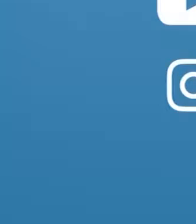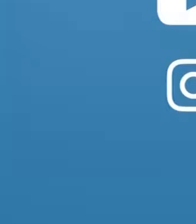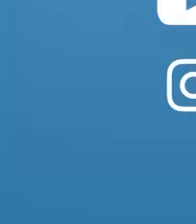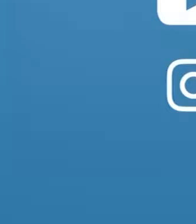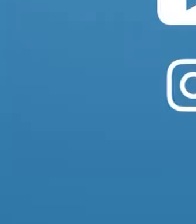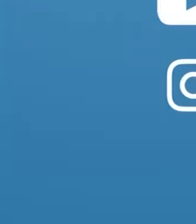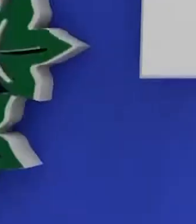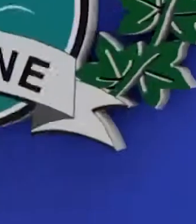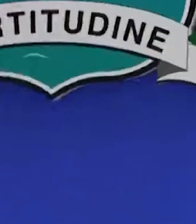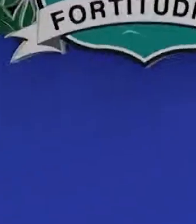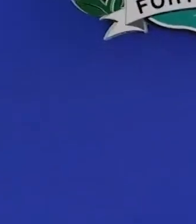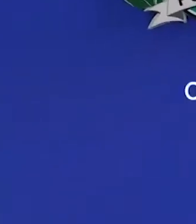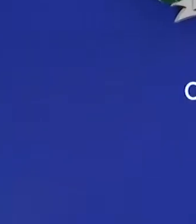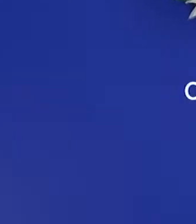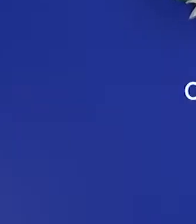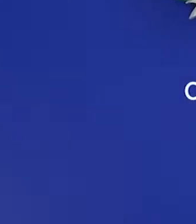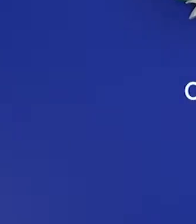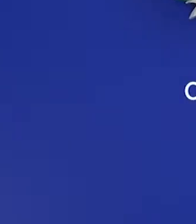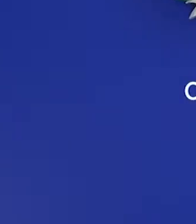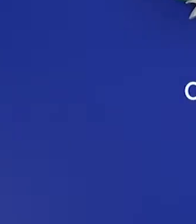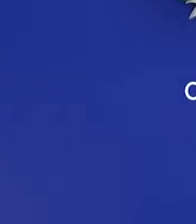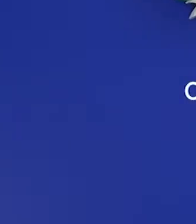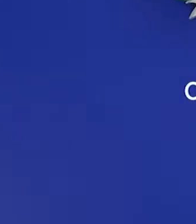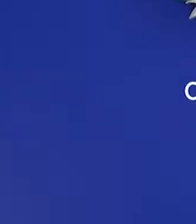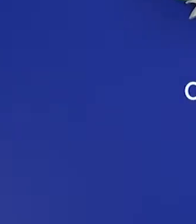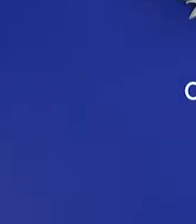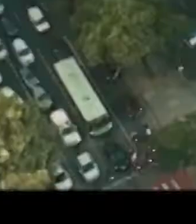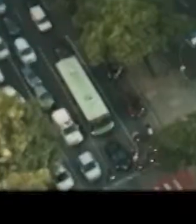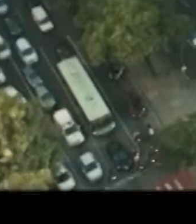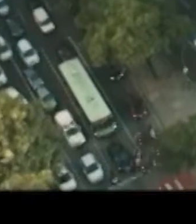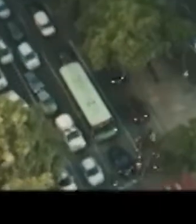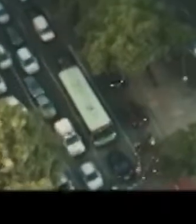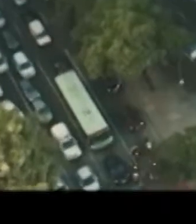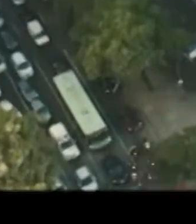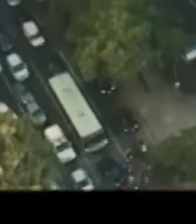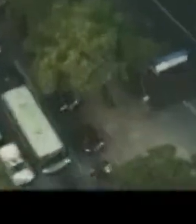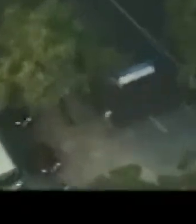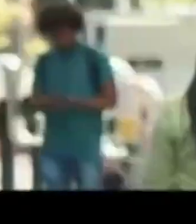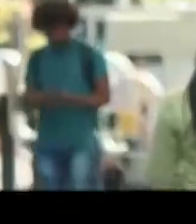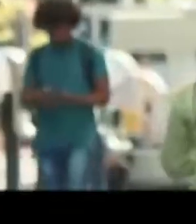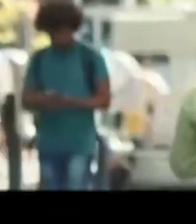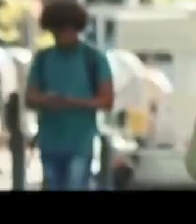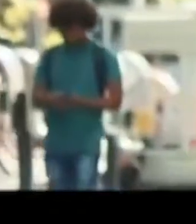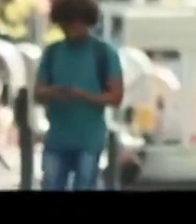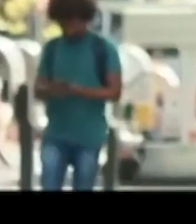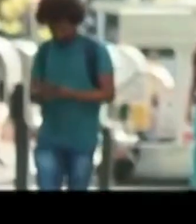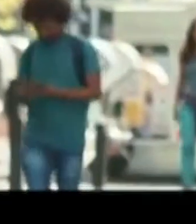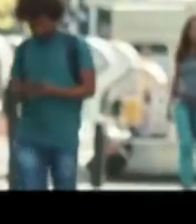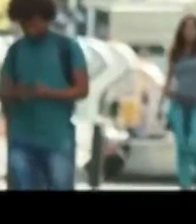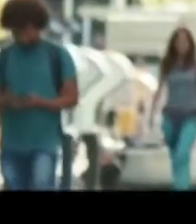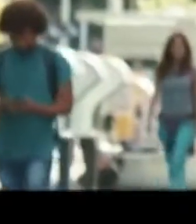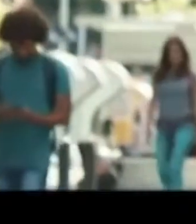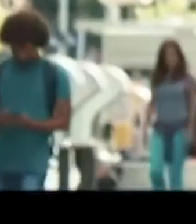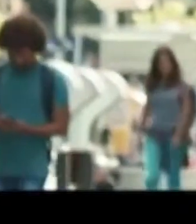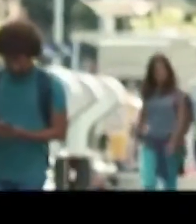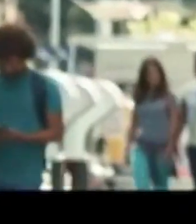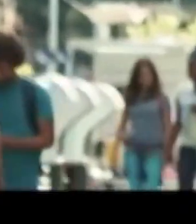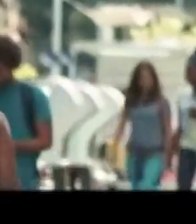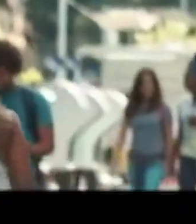realidade. E, surpreendentemente, aqueles que participaram de todo esse regime de exceção, como